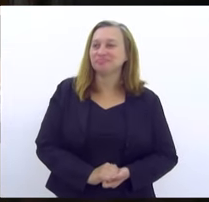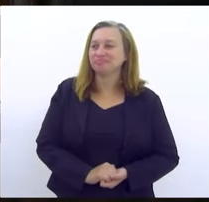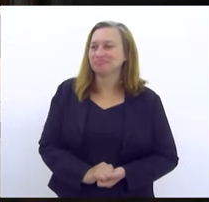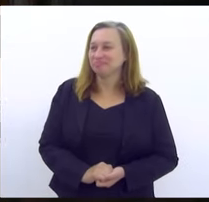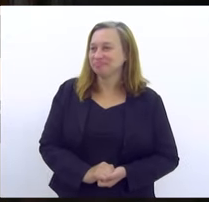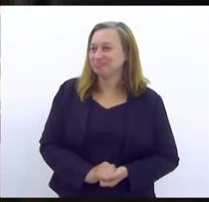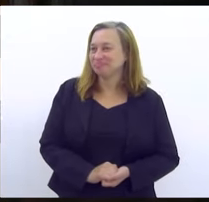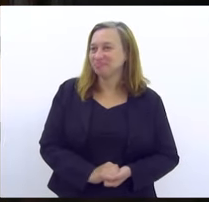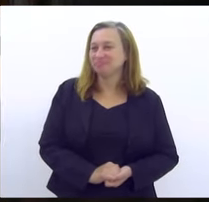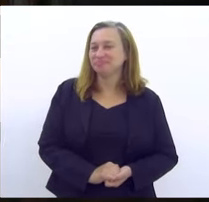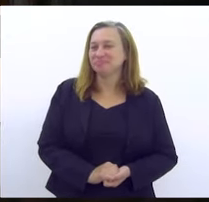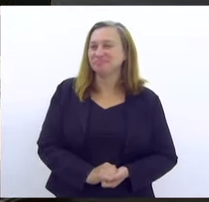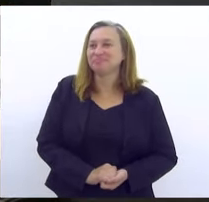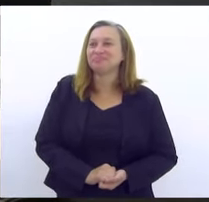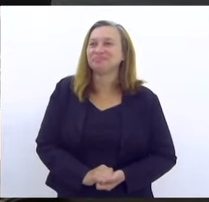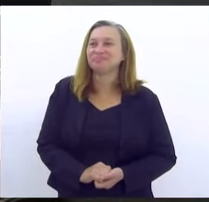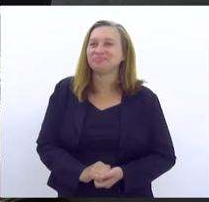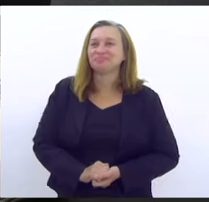pela mesa